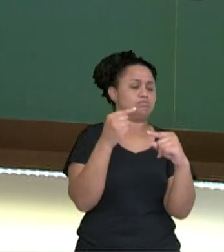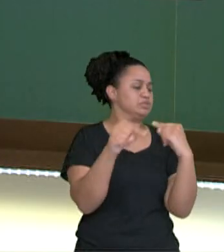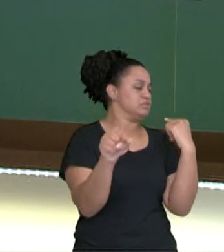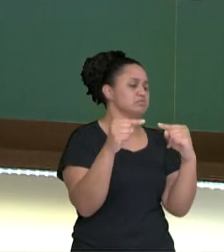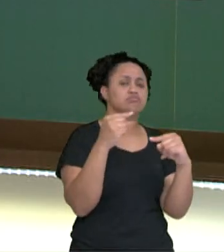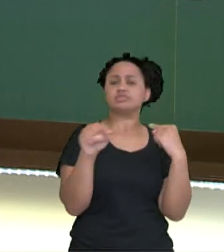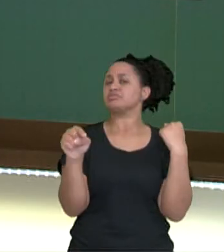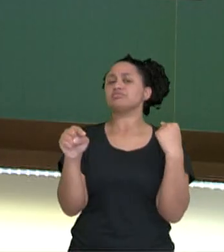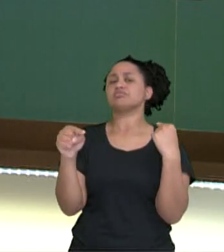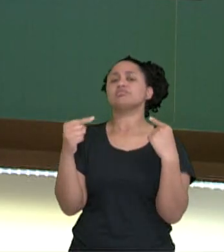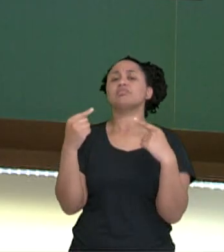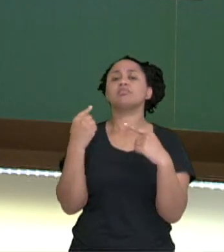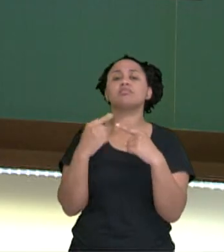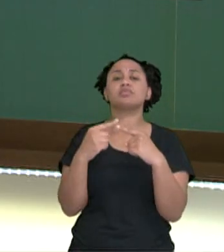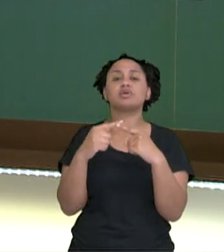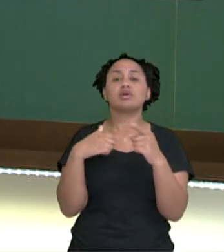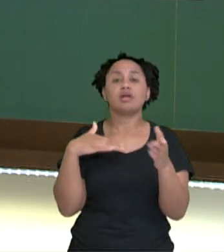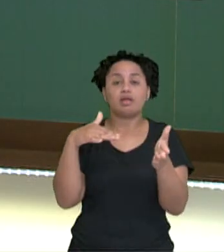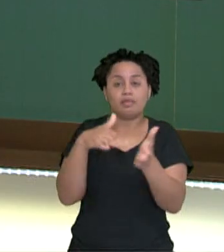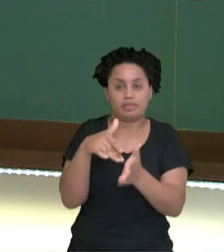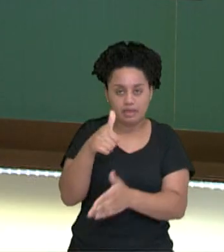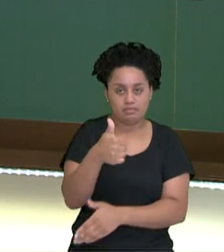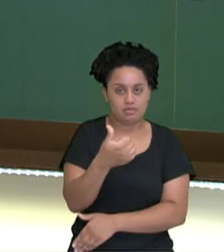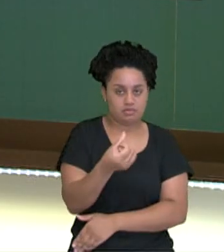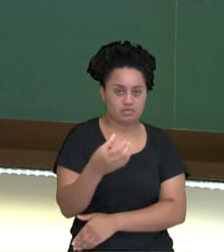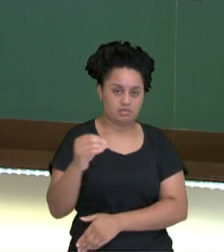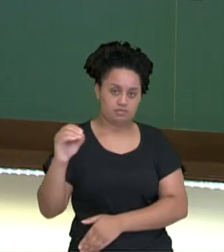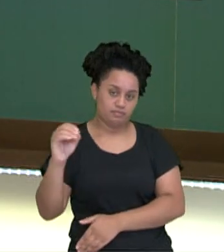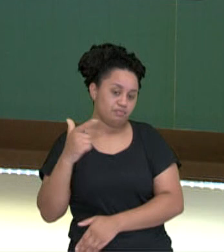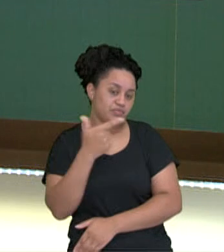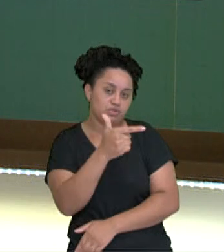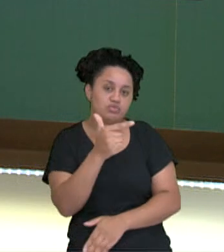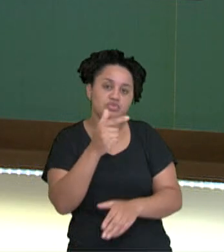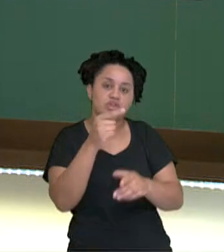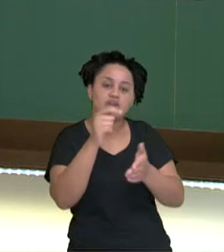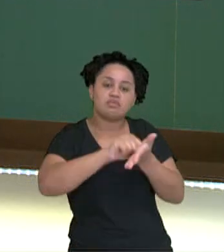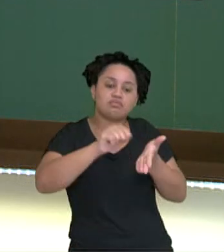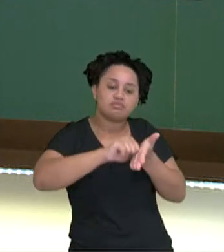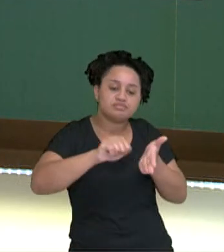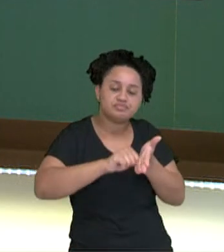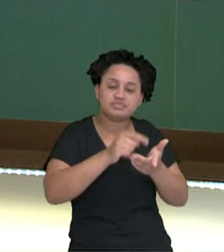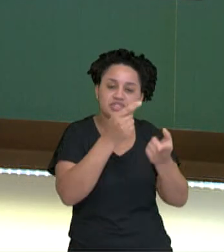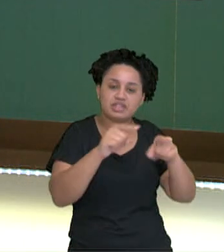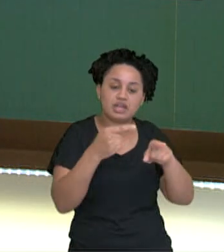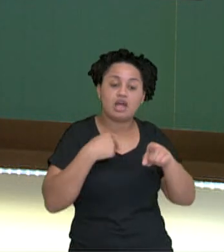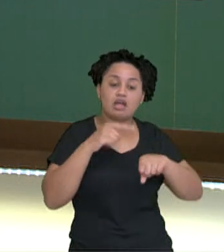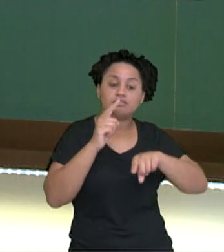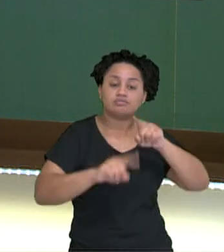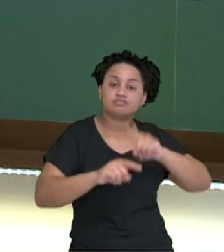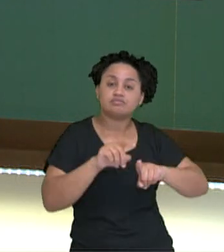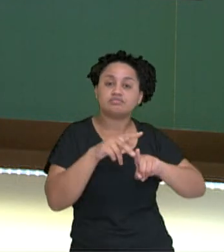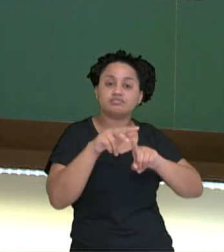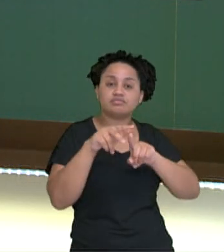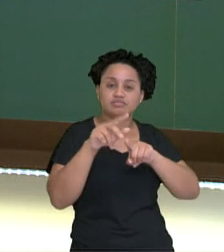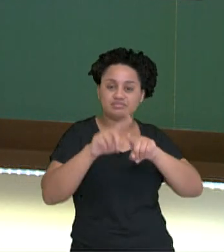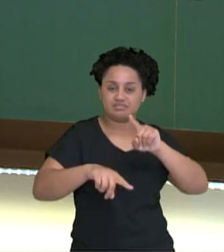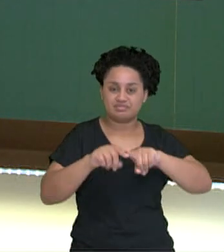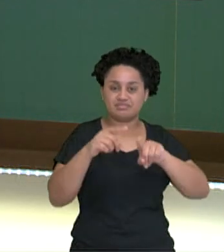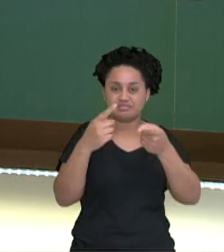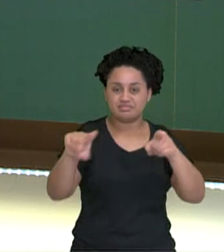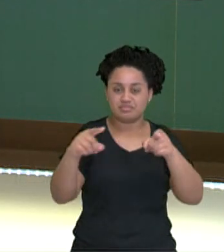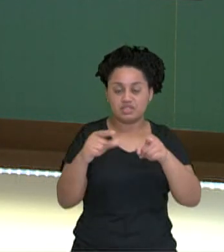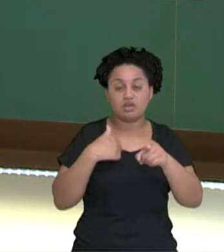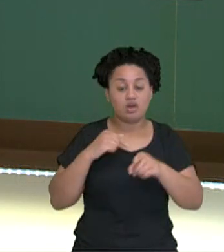até 1600 não haviam músicas escritas para instrumentos musicais. Era